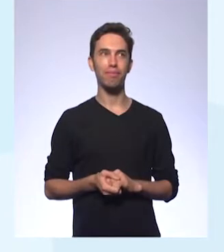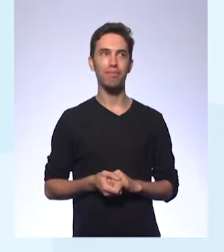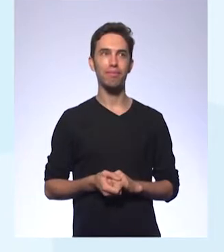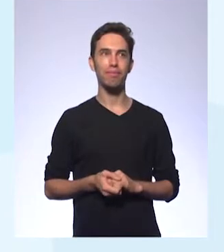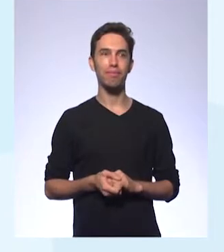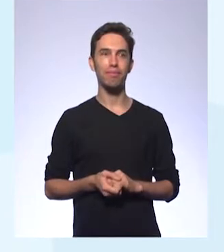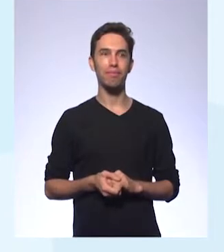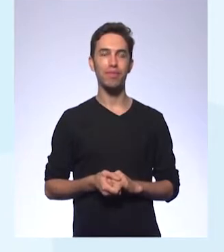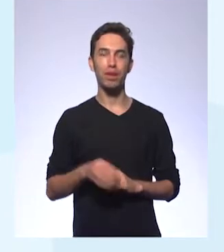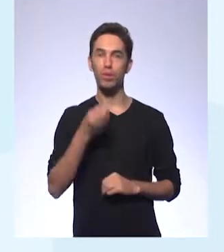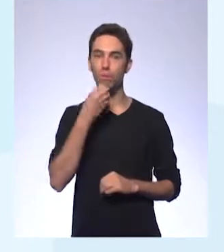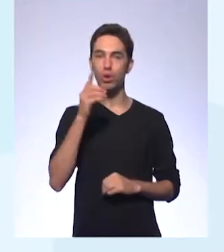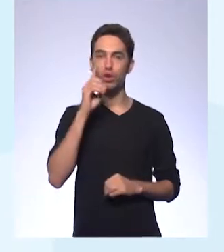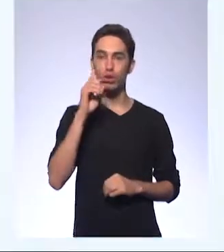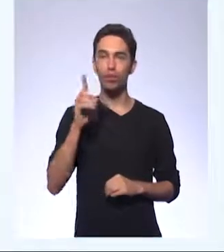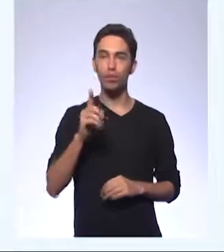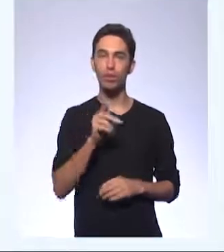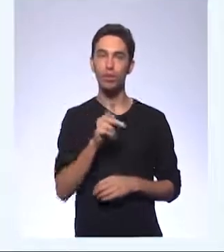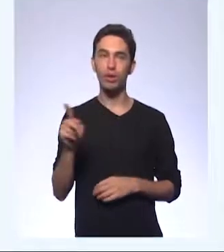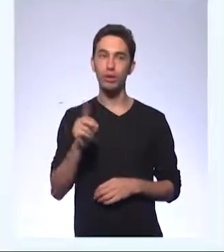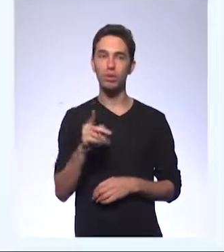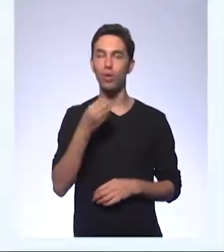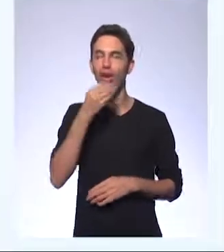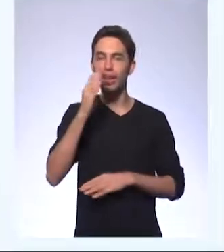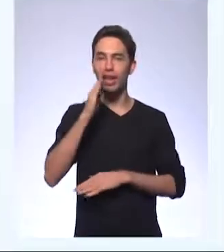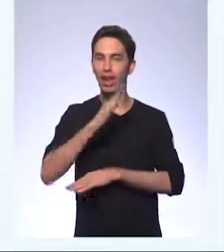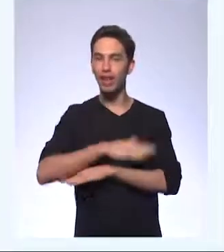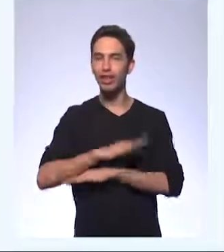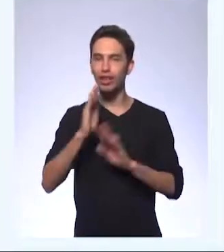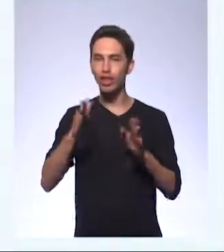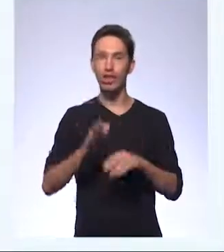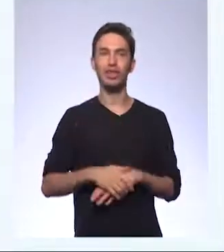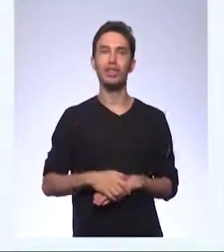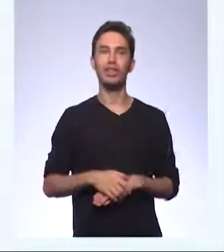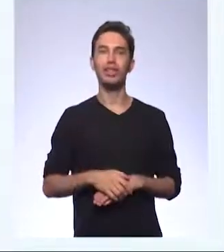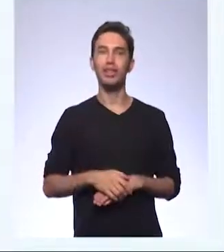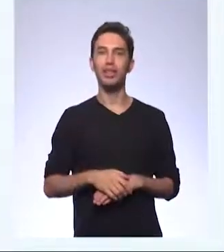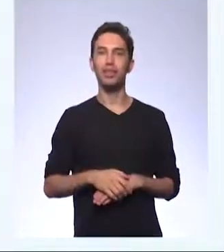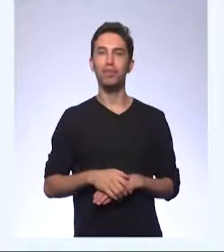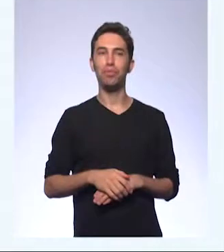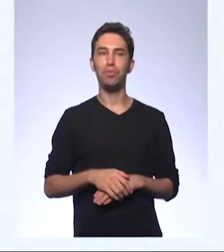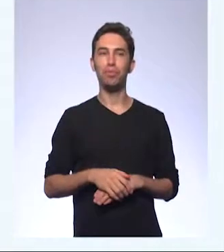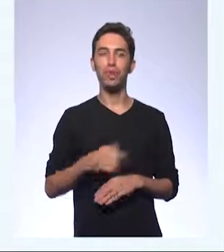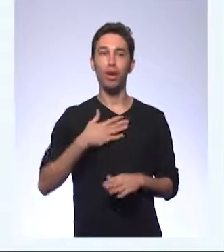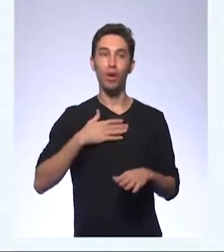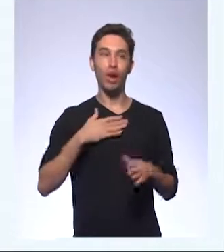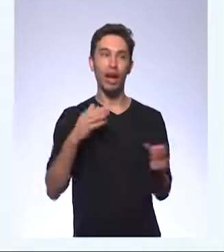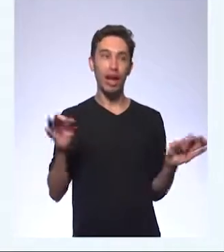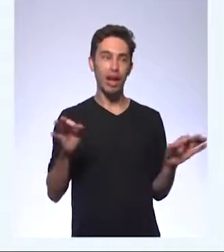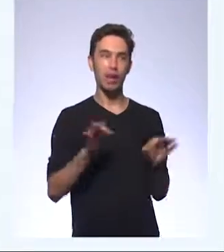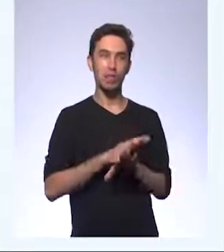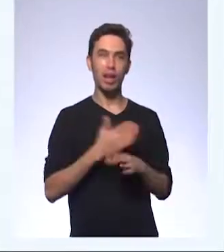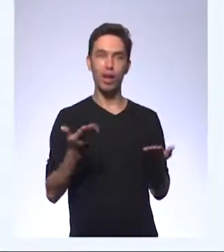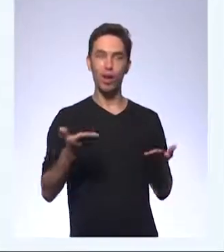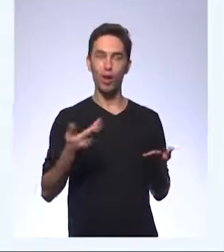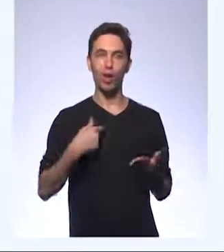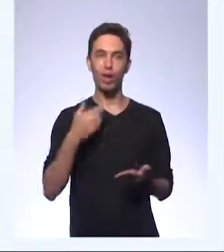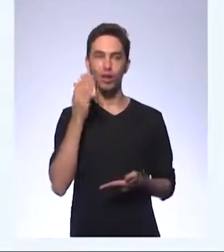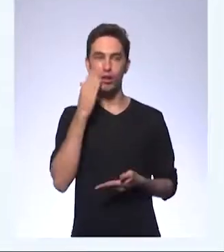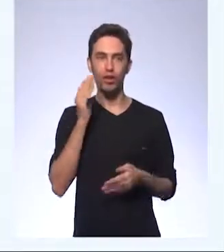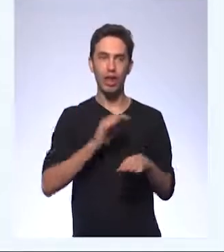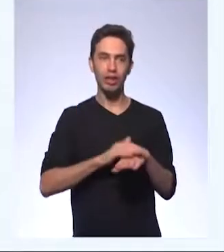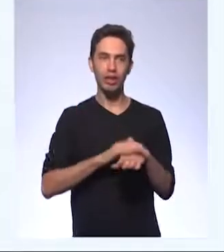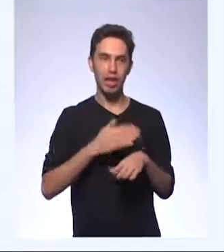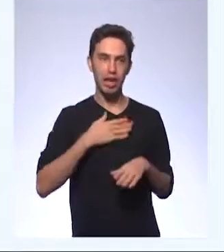Bom dia, pro. Bom dia não, boa tarde já. Eu acabei de terminar aqui de fazer